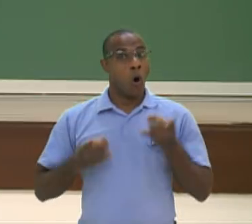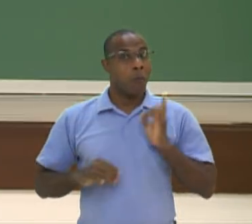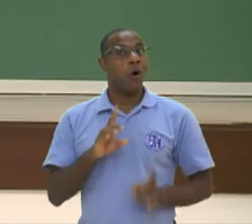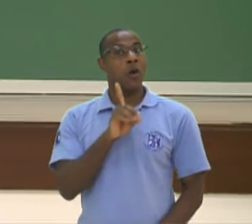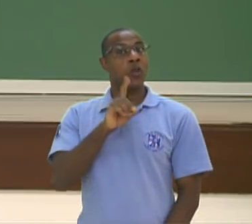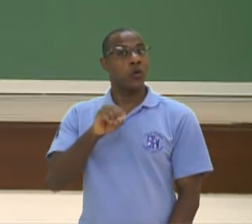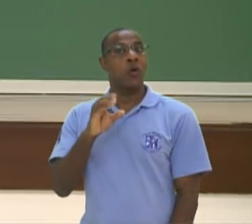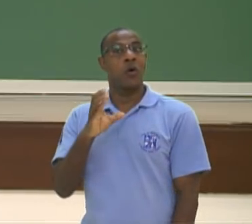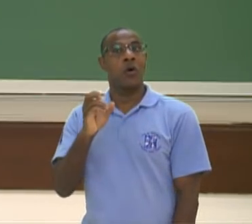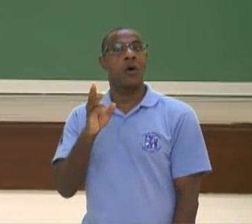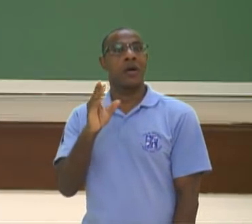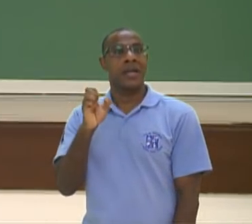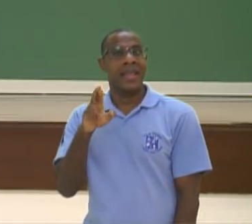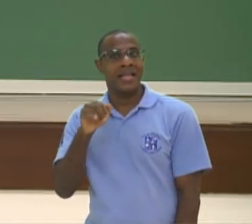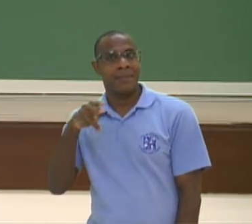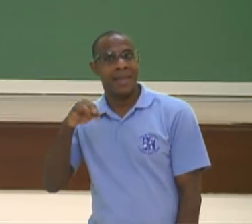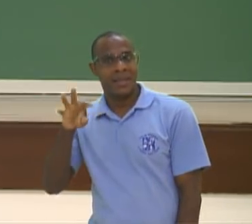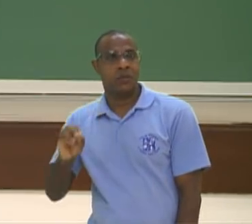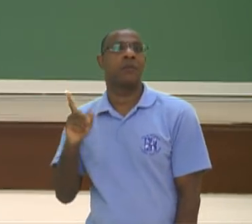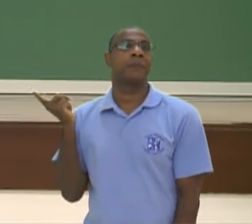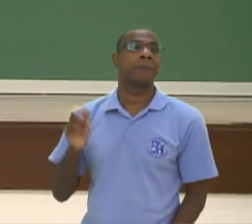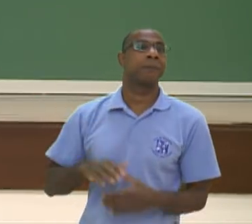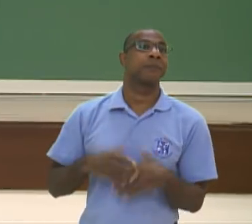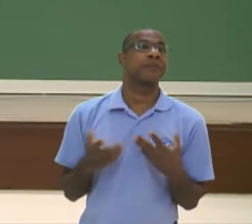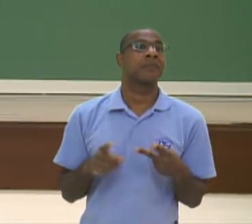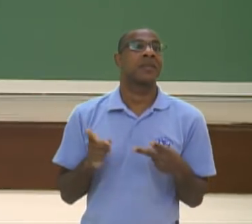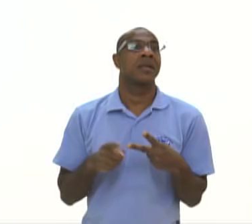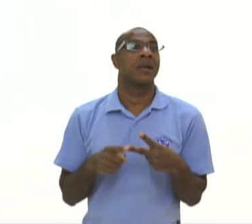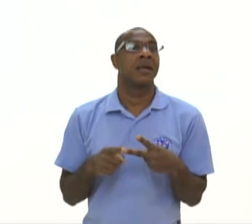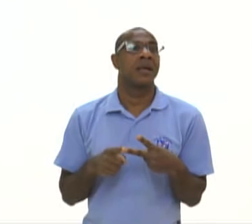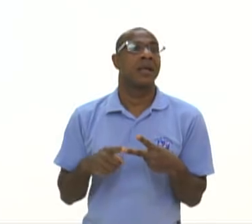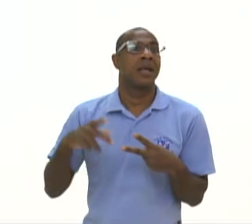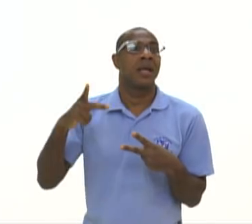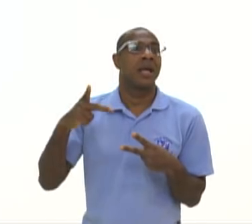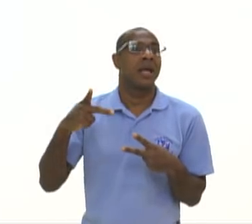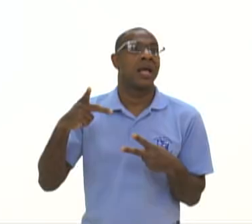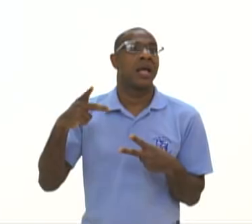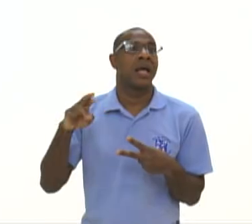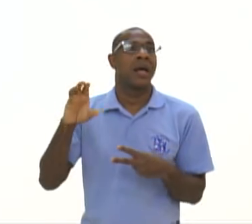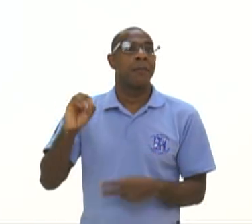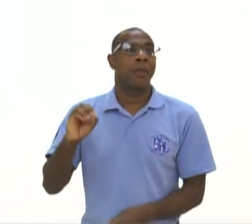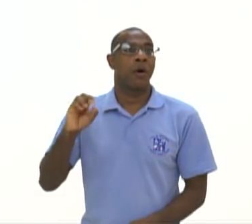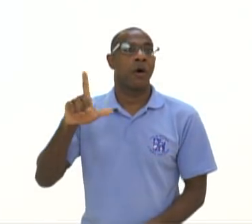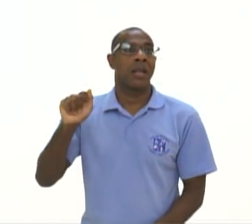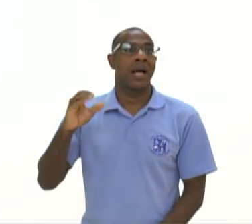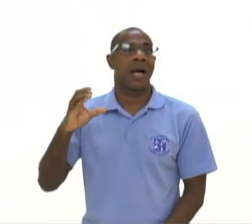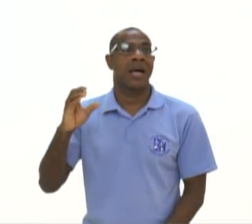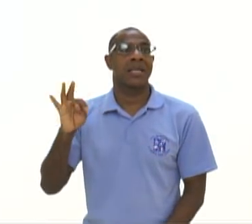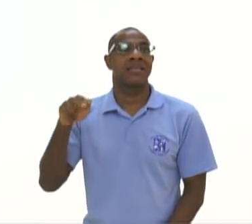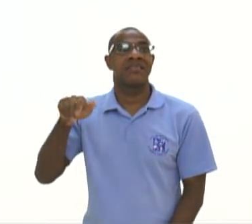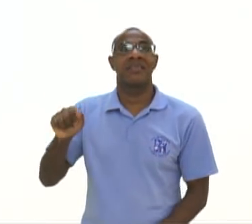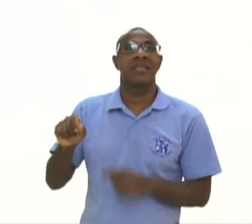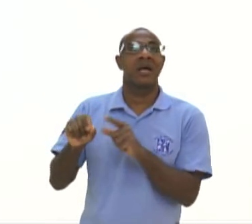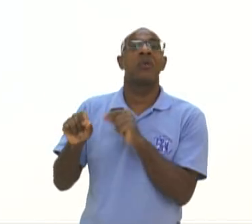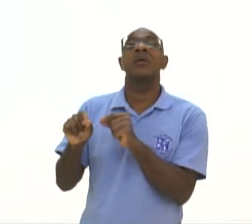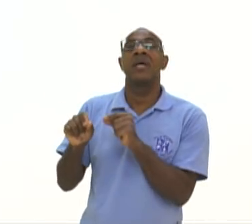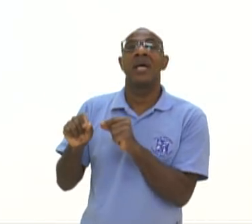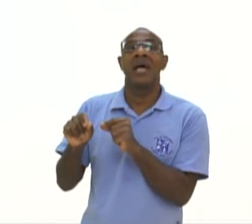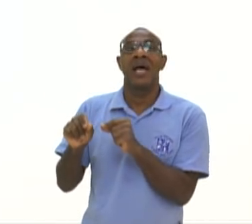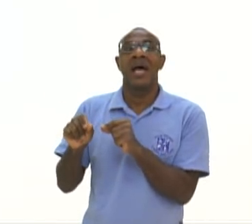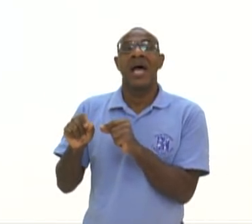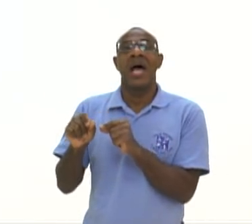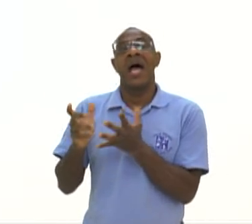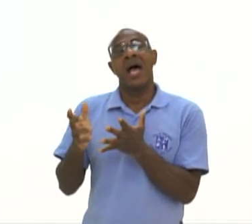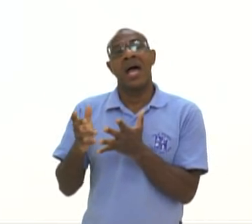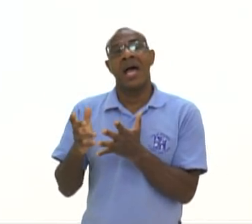um deles. A hipófise produz ainda a prolactina. E a prolactina é o hormônio que